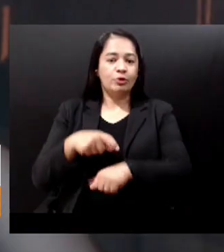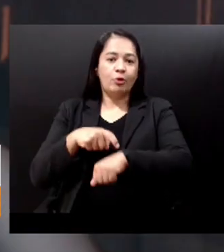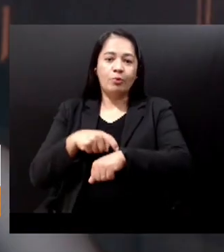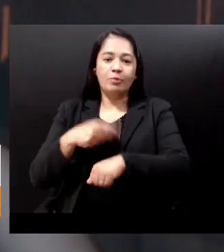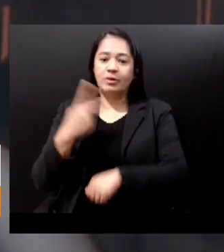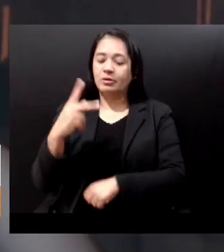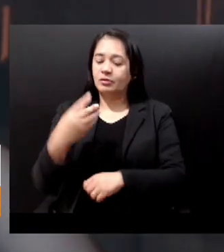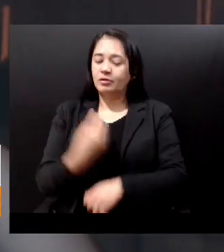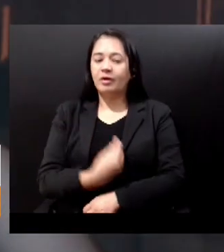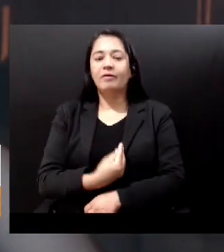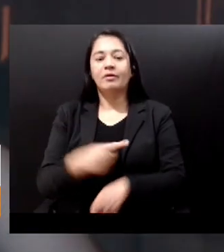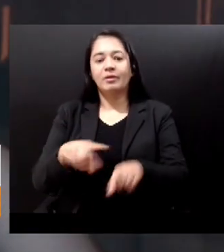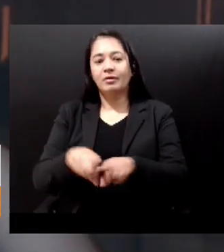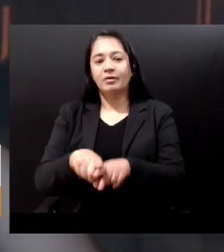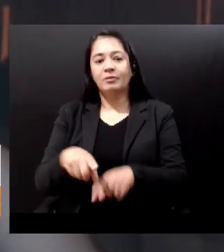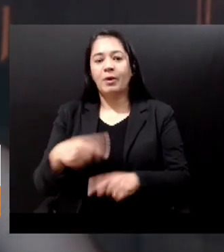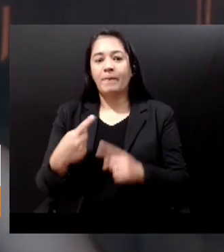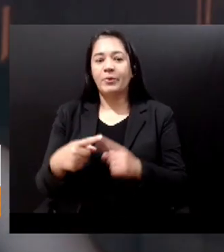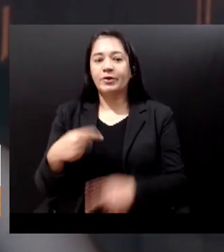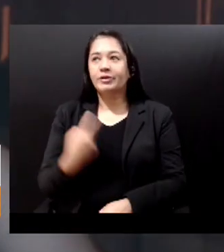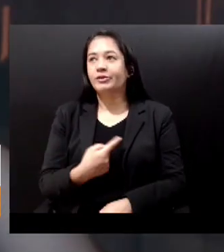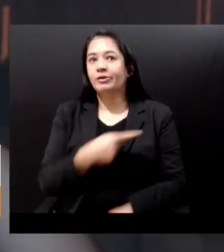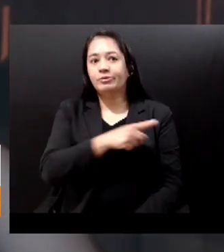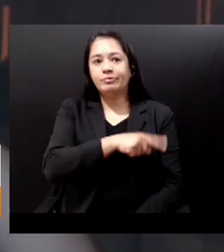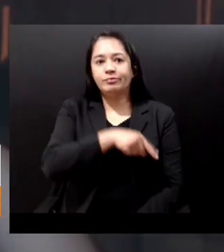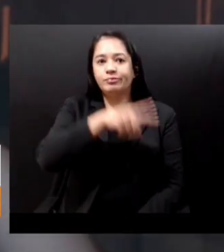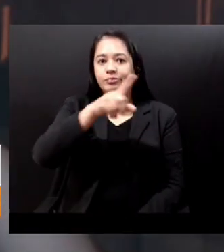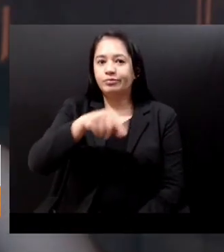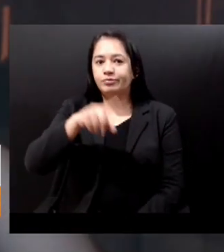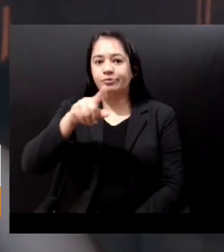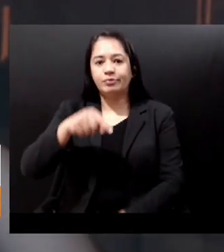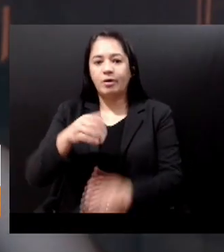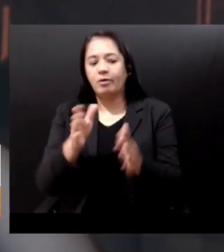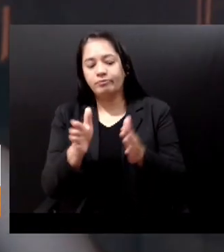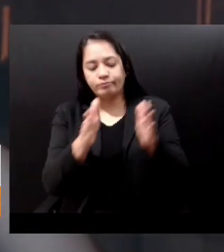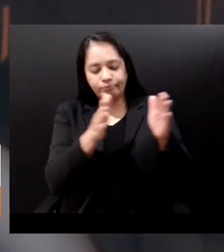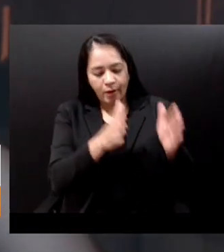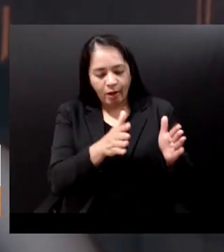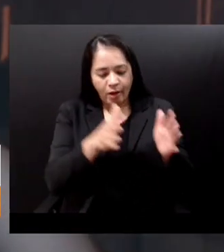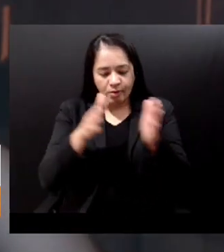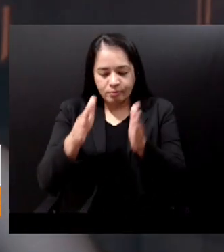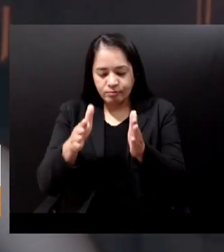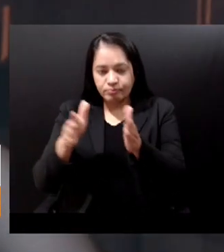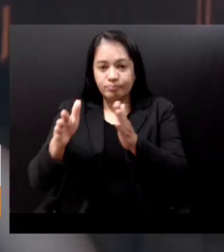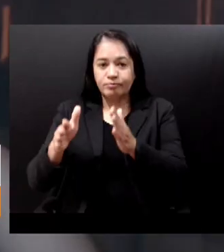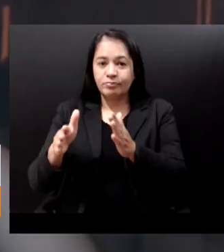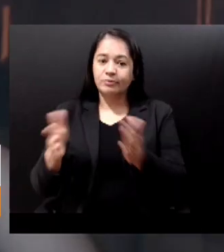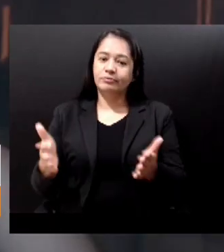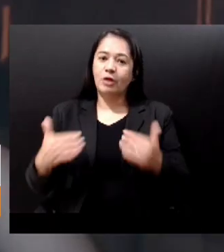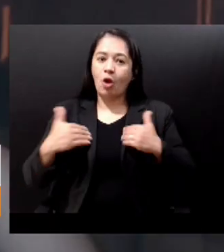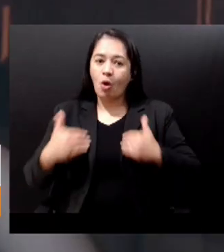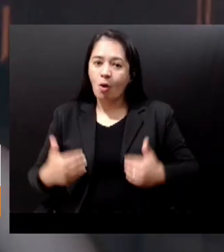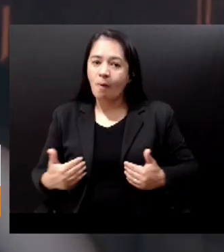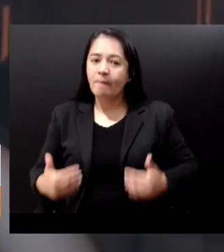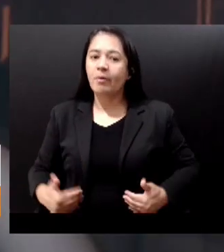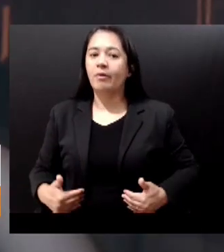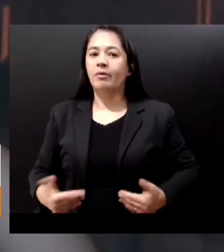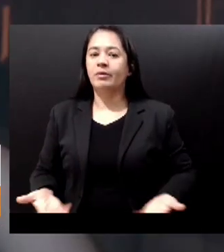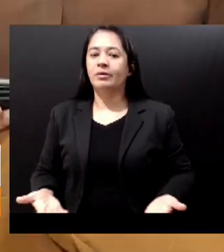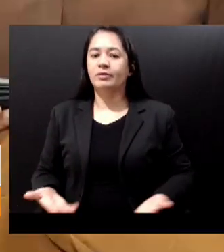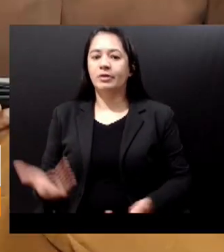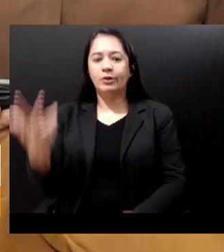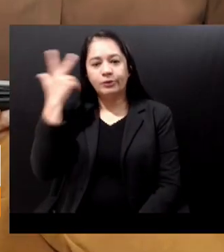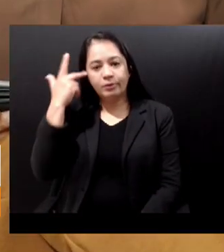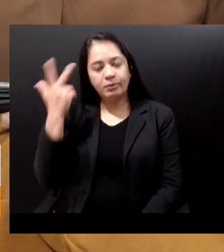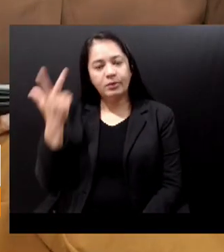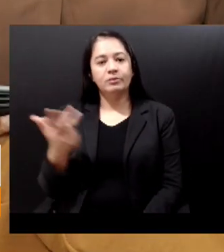nós oscilamos entre Muito. momentos da vida, fases, humores, né, acho que Uhum. isso é normal para todo mundo. É muito bom